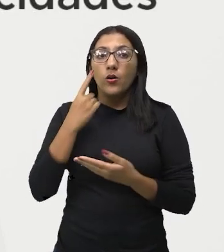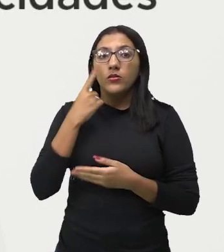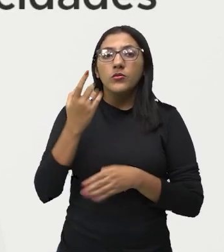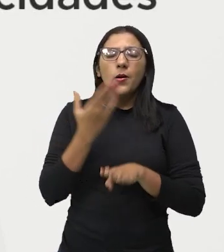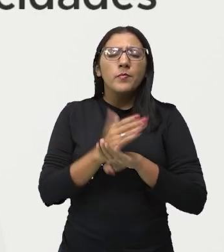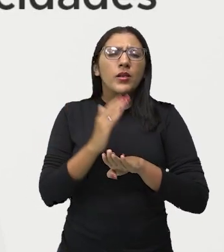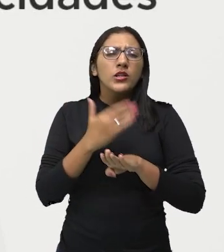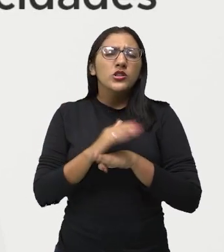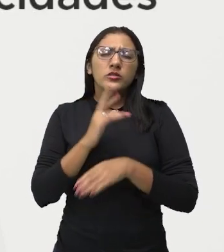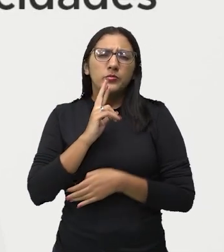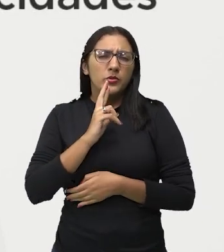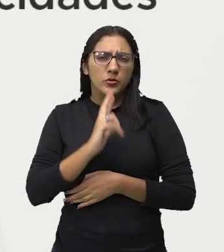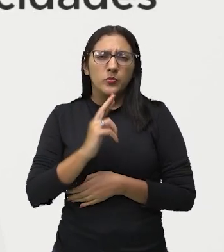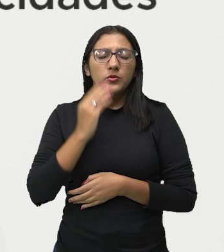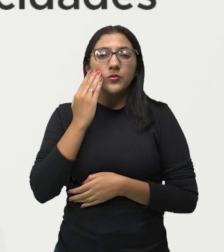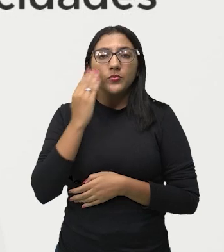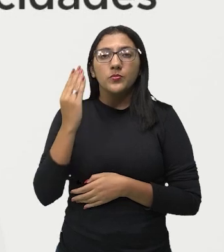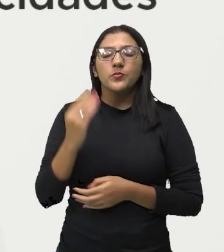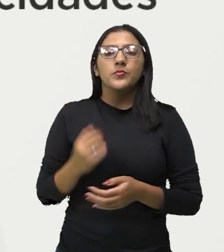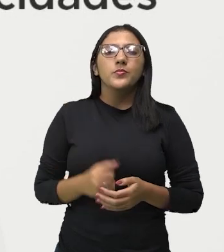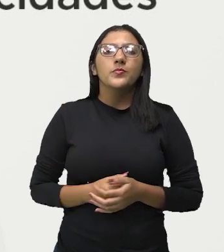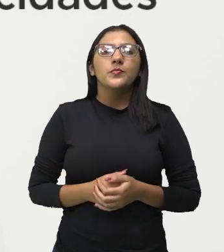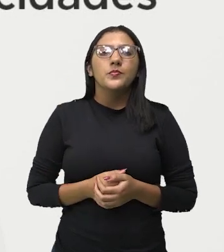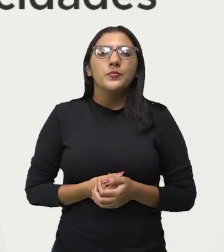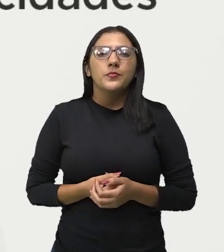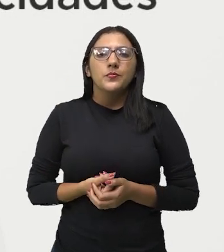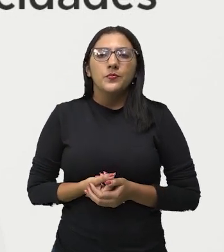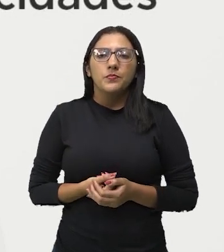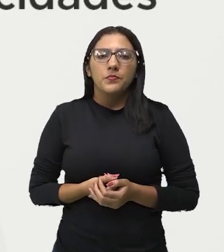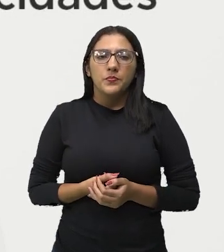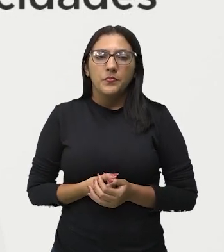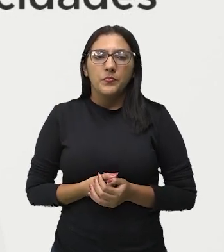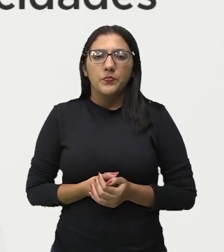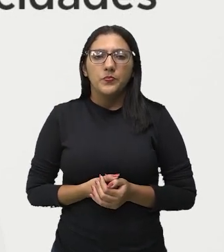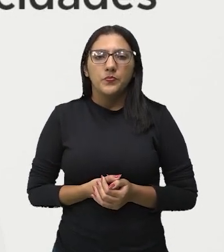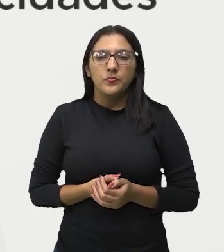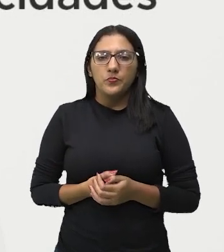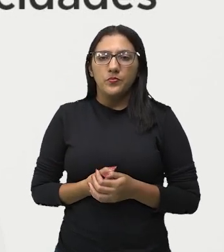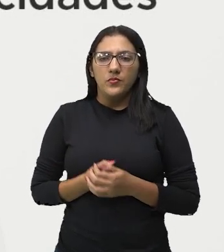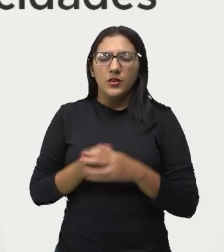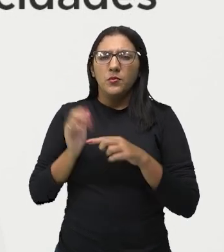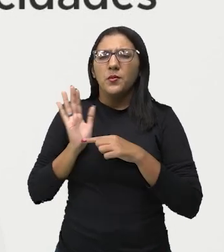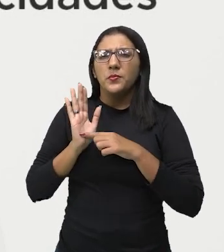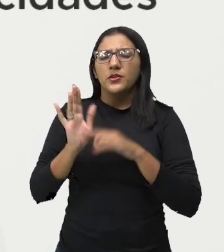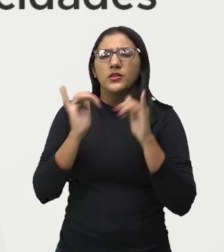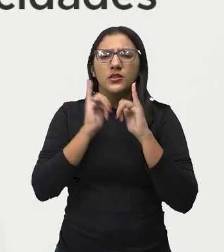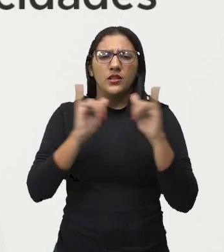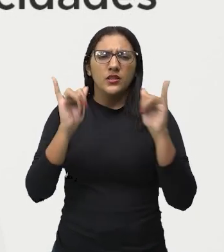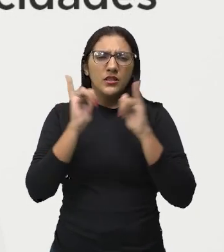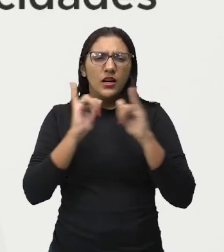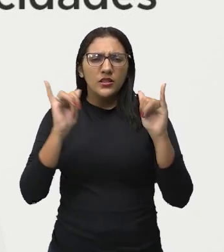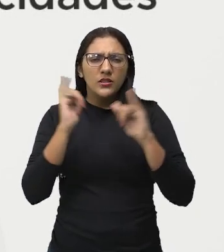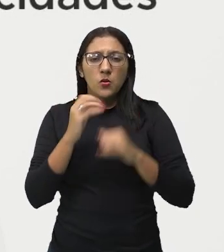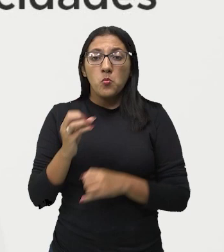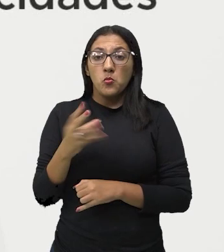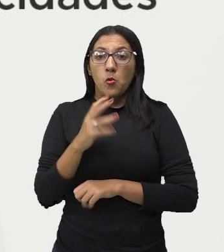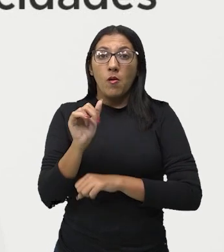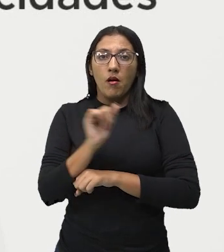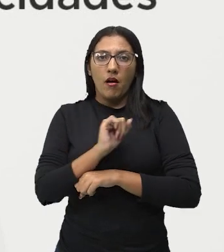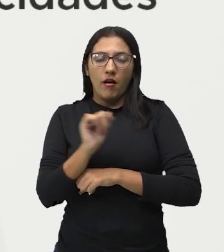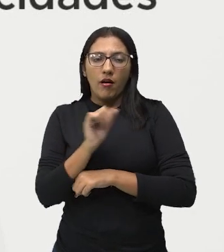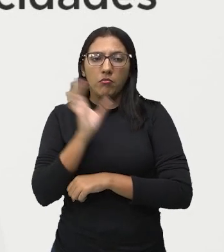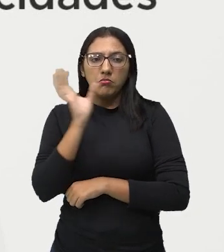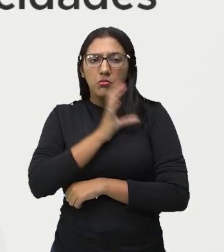gente responder. E acompanha na tela aí, ó. Em uma apresentação para o lançamento de novo carro de corrida,